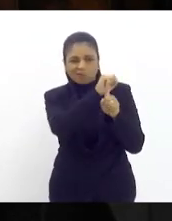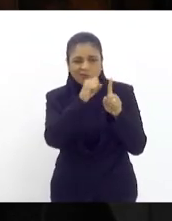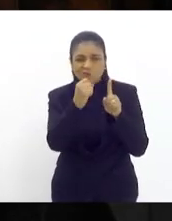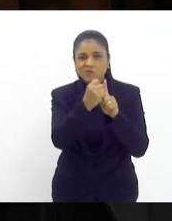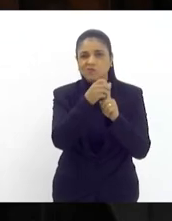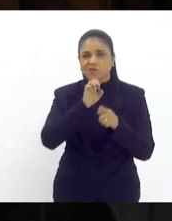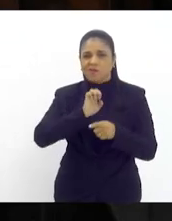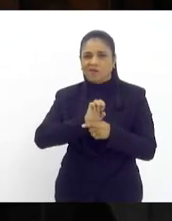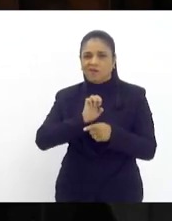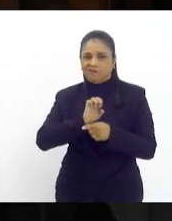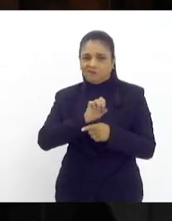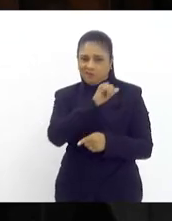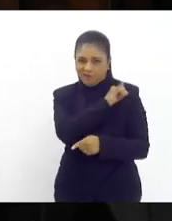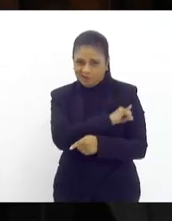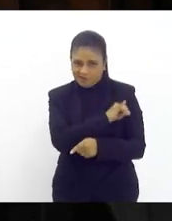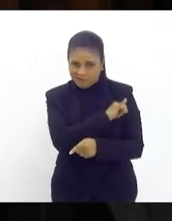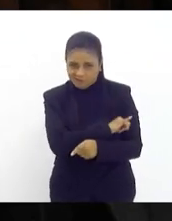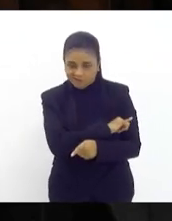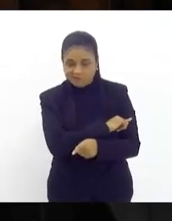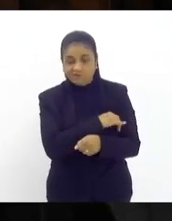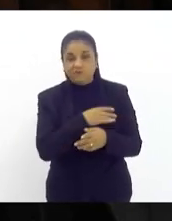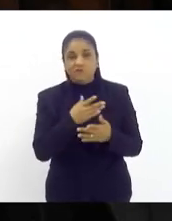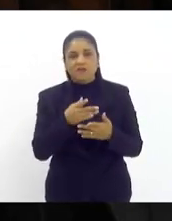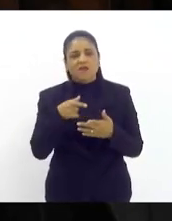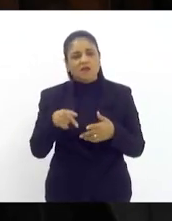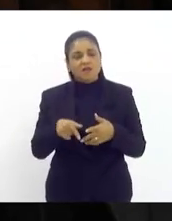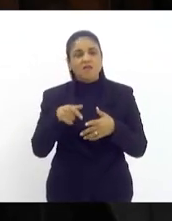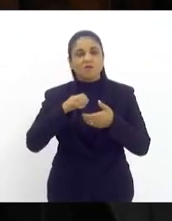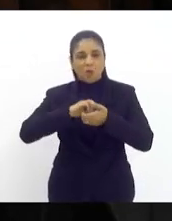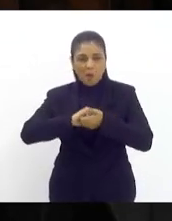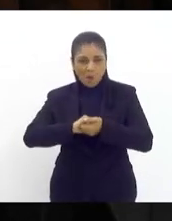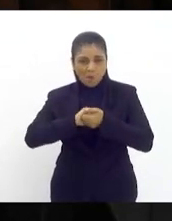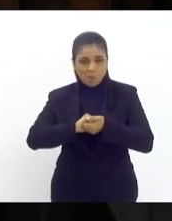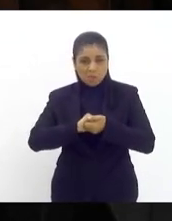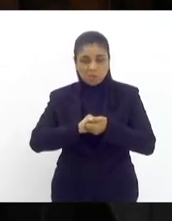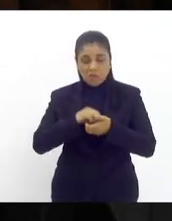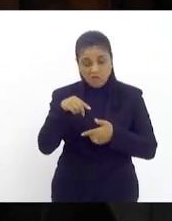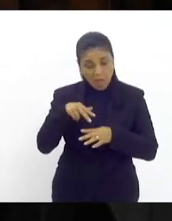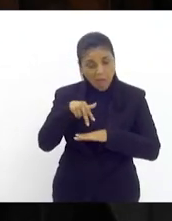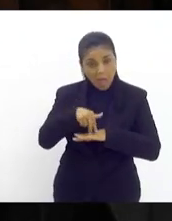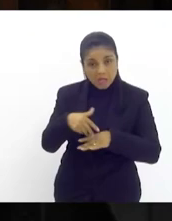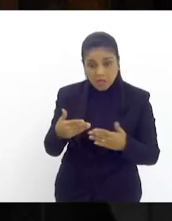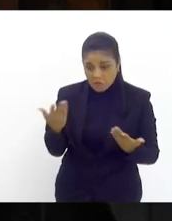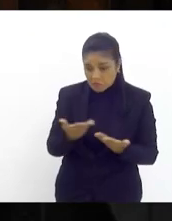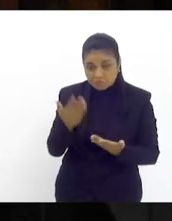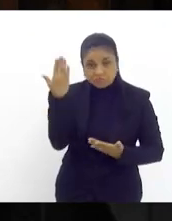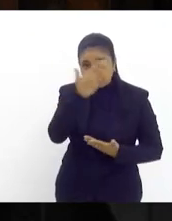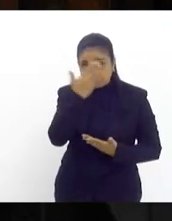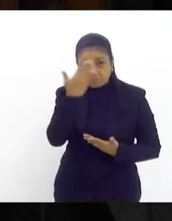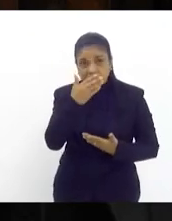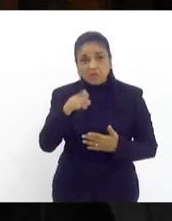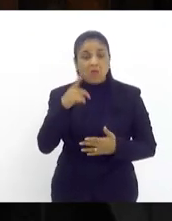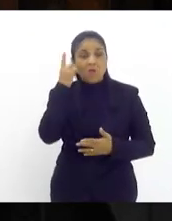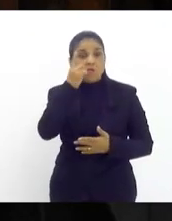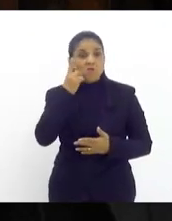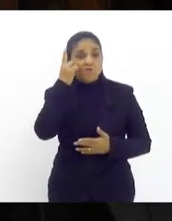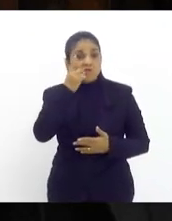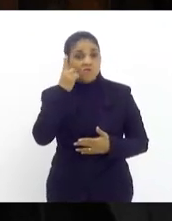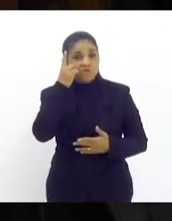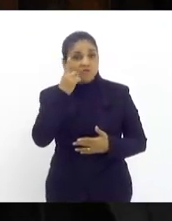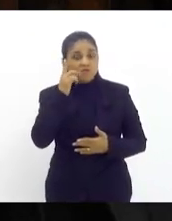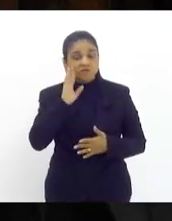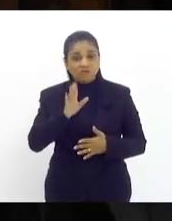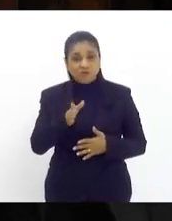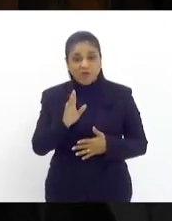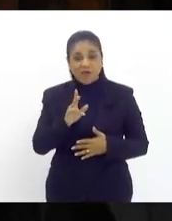nosso Estado ainda pouco cumprimentei tava aqui mas agora não tô vendo o deputado que já tem professor no nome